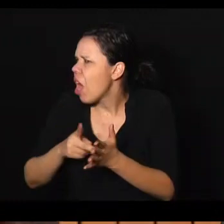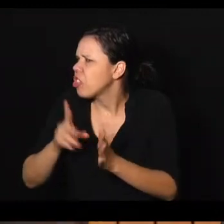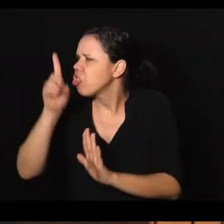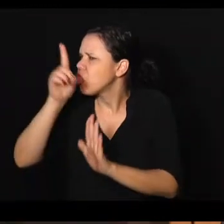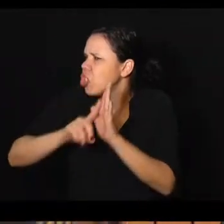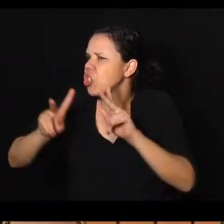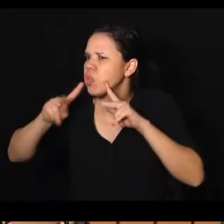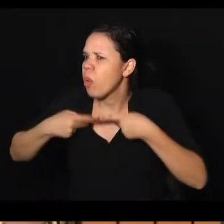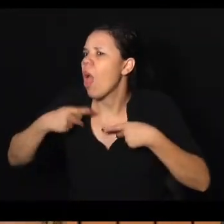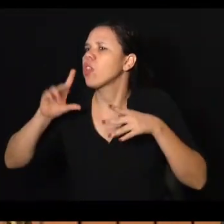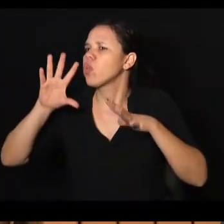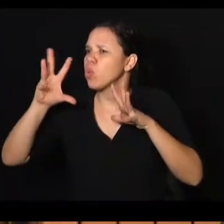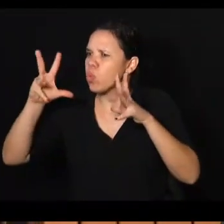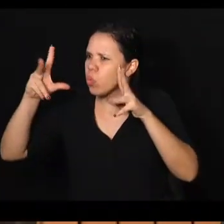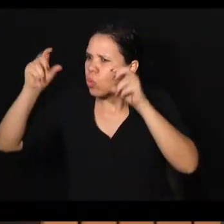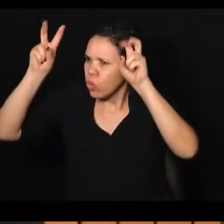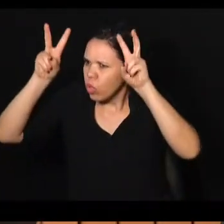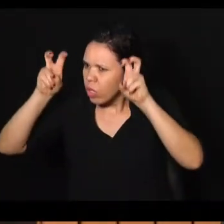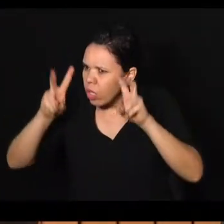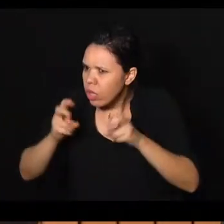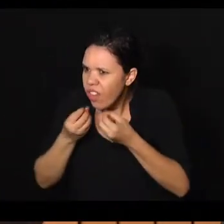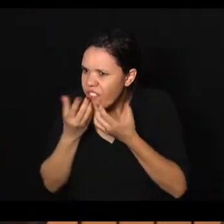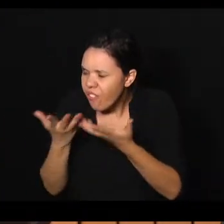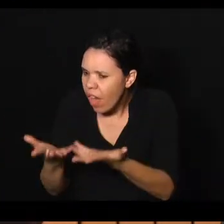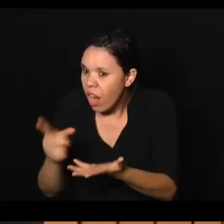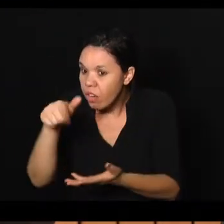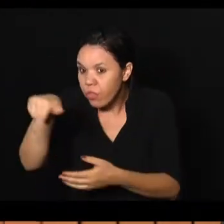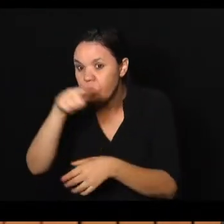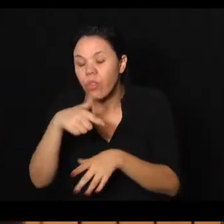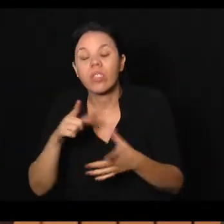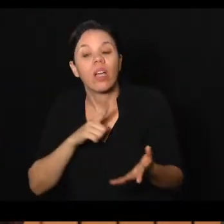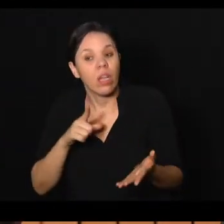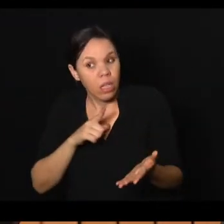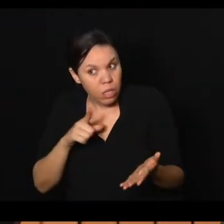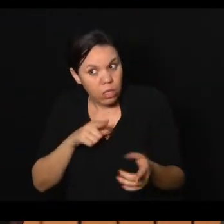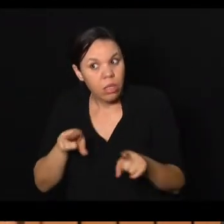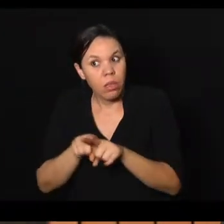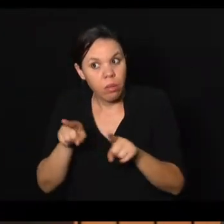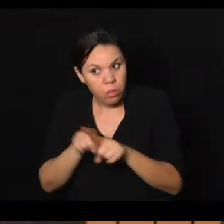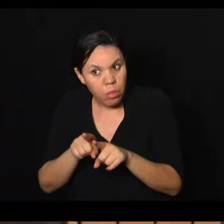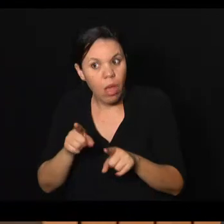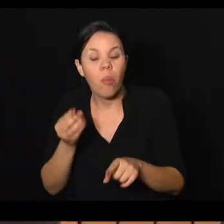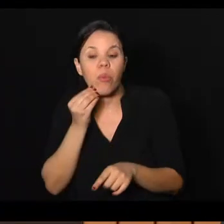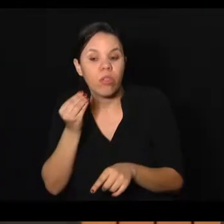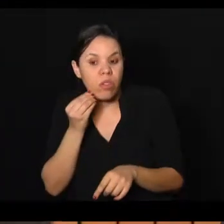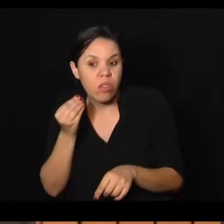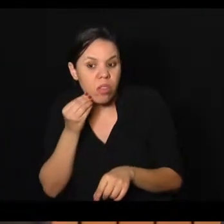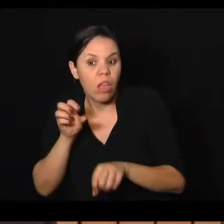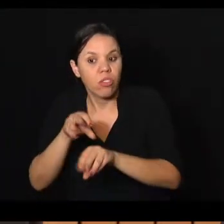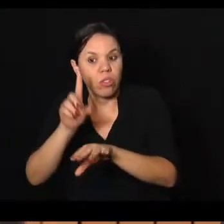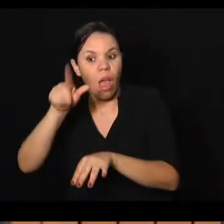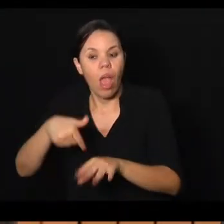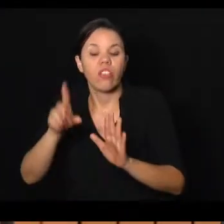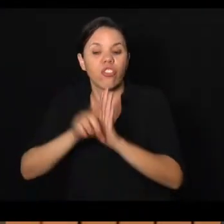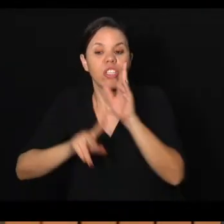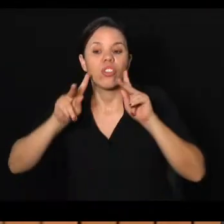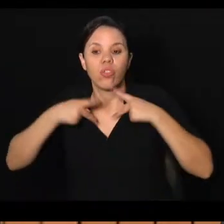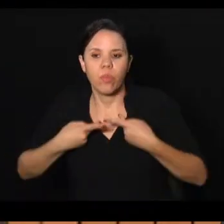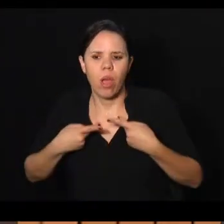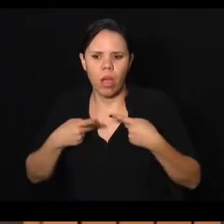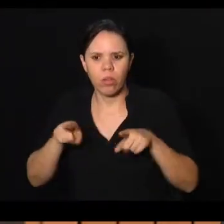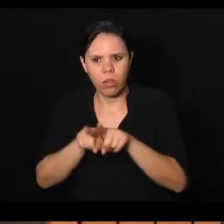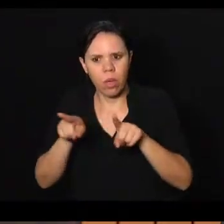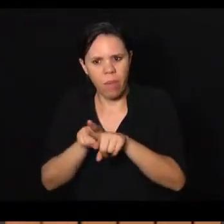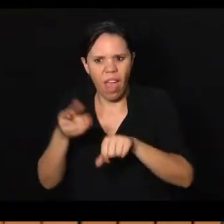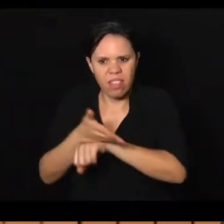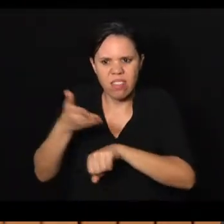é tudo que nós estamos falando. Acesso à educação é direitos humanos. Acesso à moradia é direitos